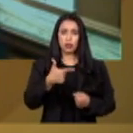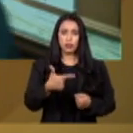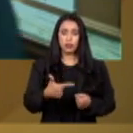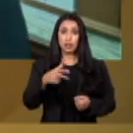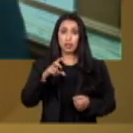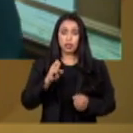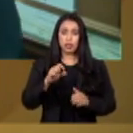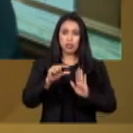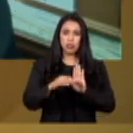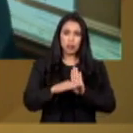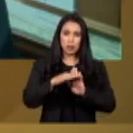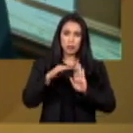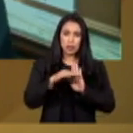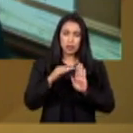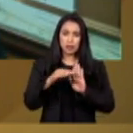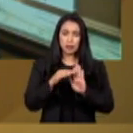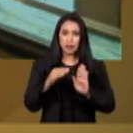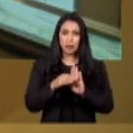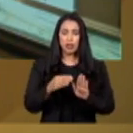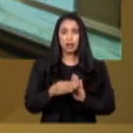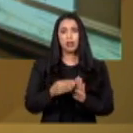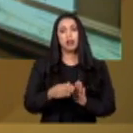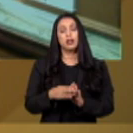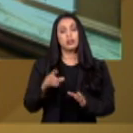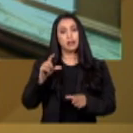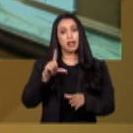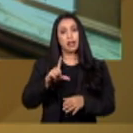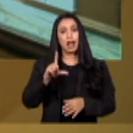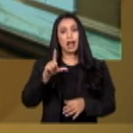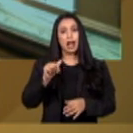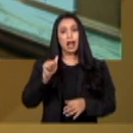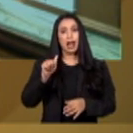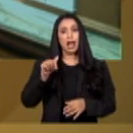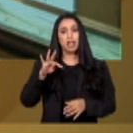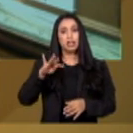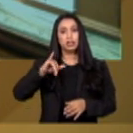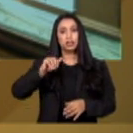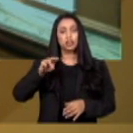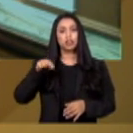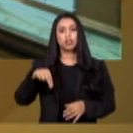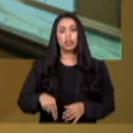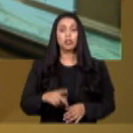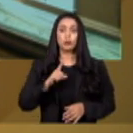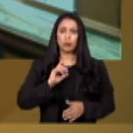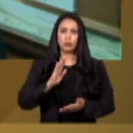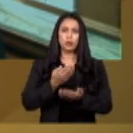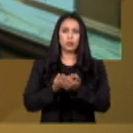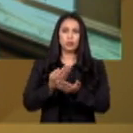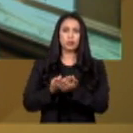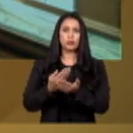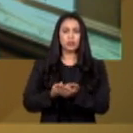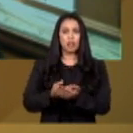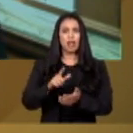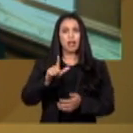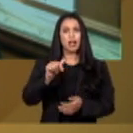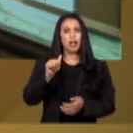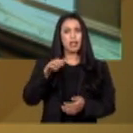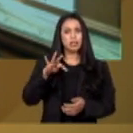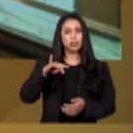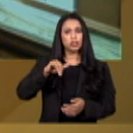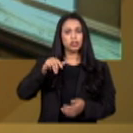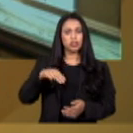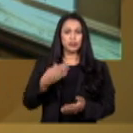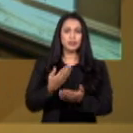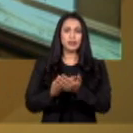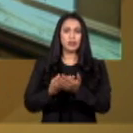do legislador gosta muito do latim e o quando eu fiz um plástico responder nos dele